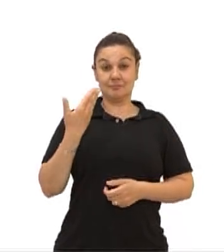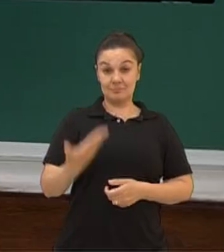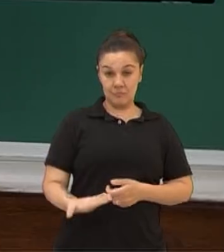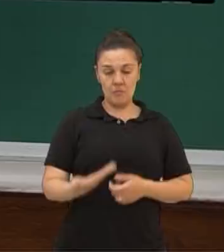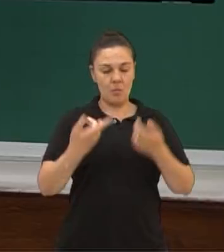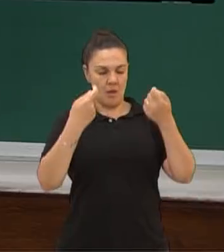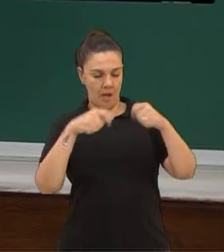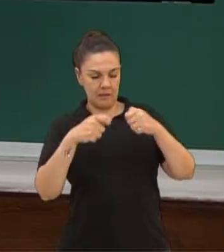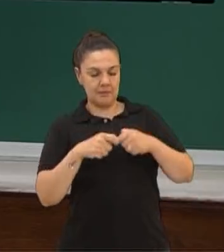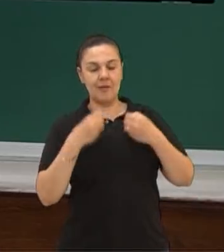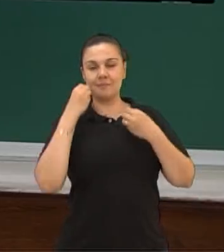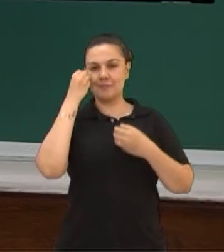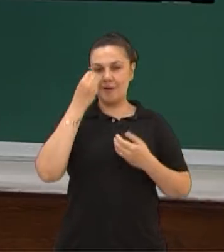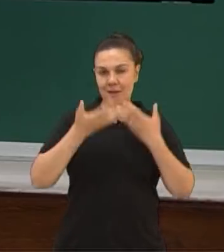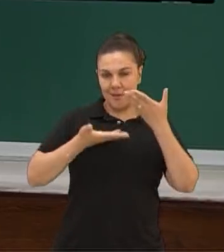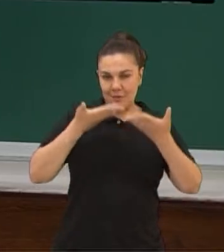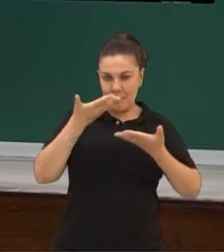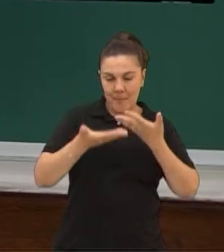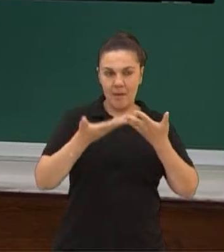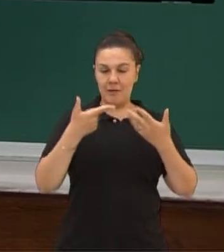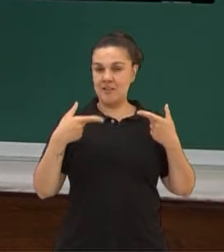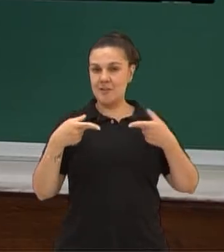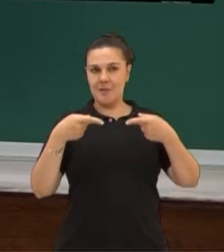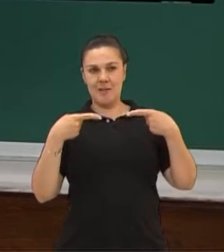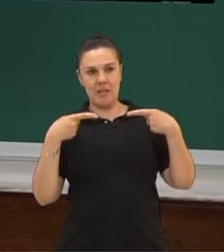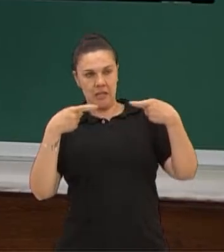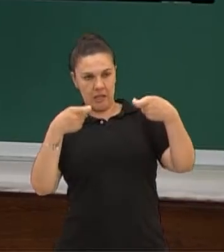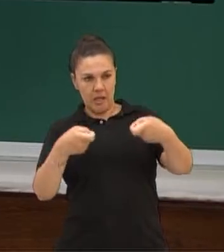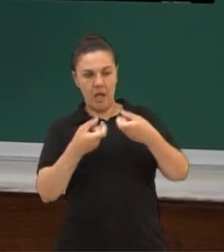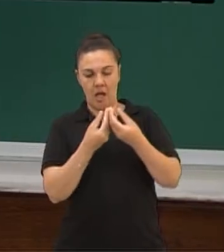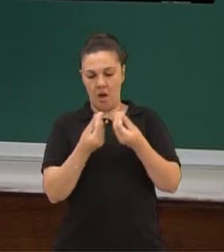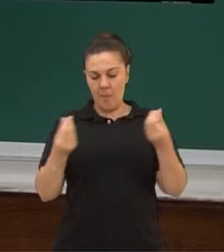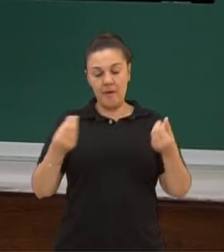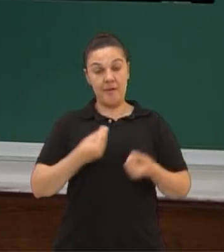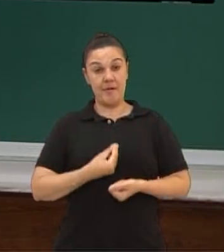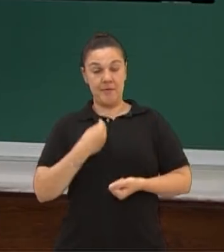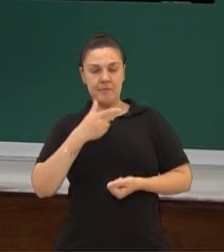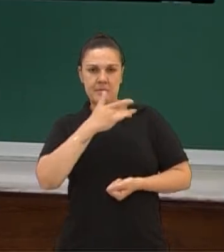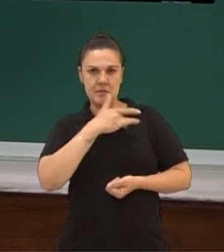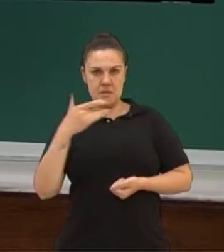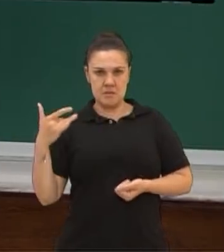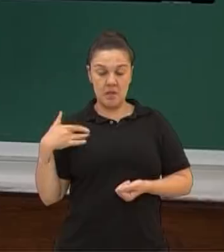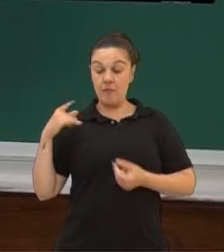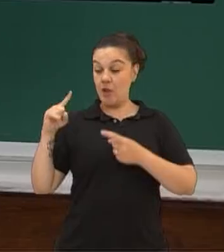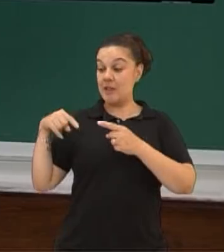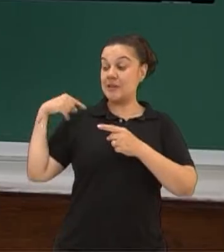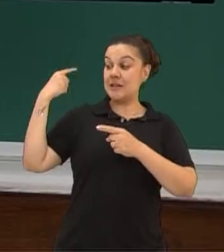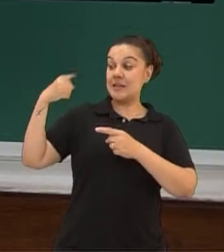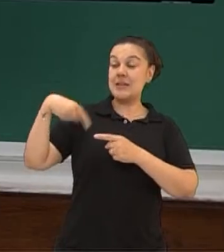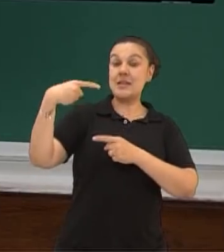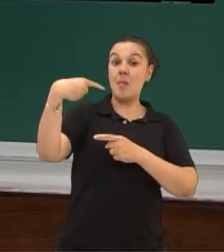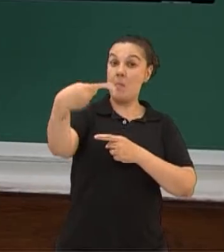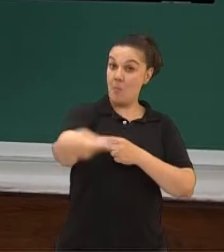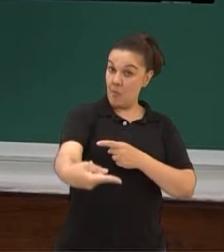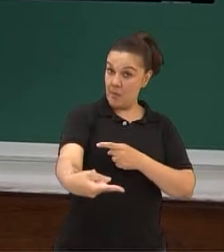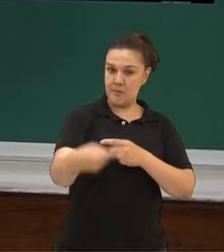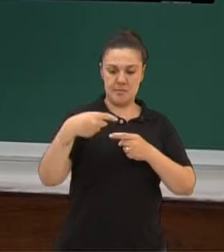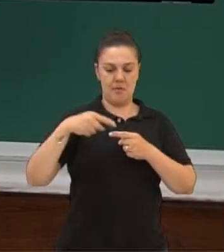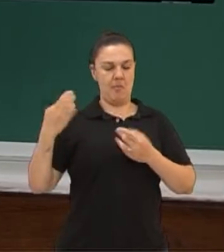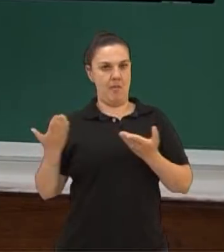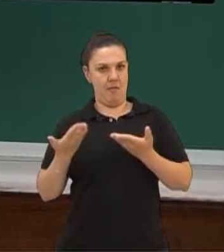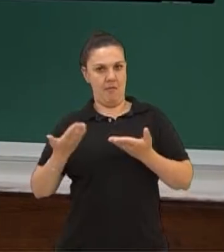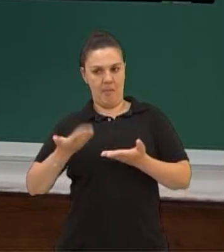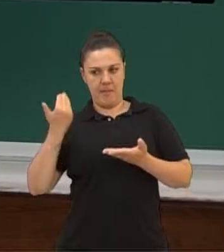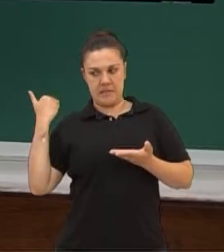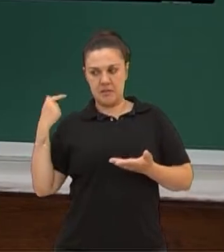Essas necessidades terapêuticas de caráter guerreiro, qualidade de vida e saúde, elas foram surgir posteriormente, né? Então, a gente